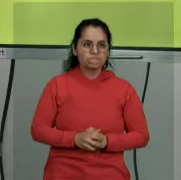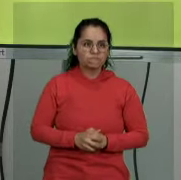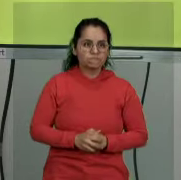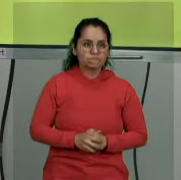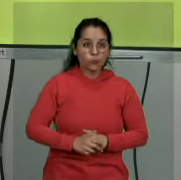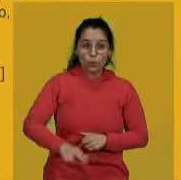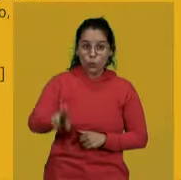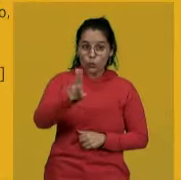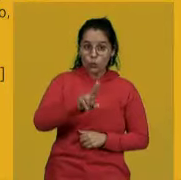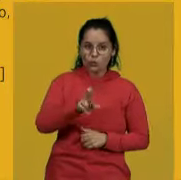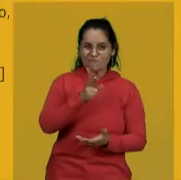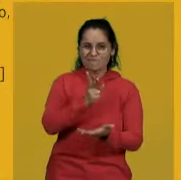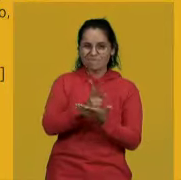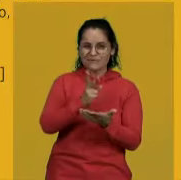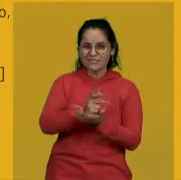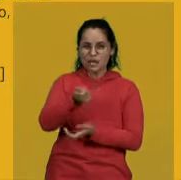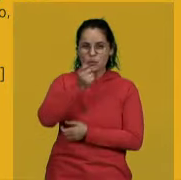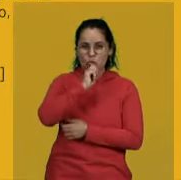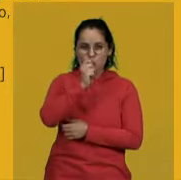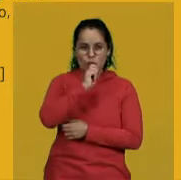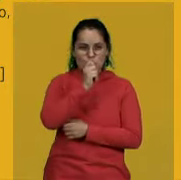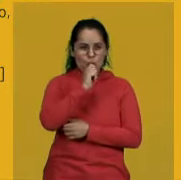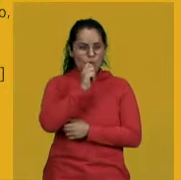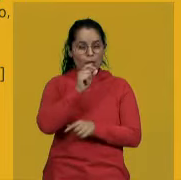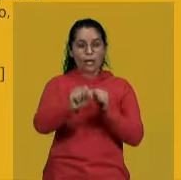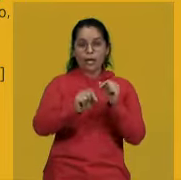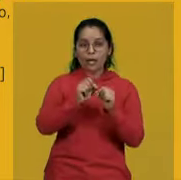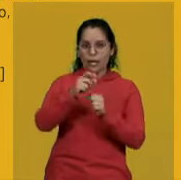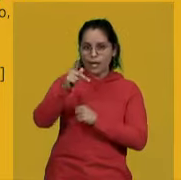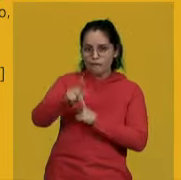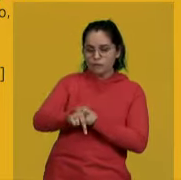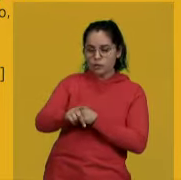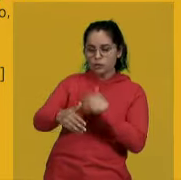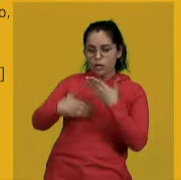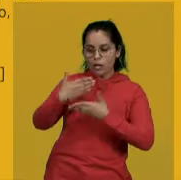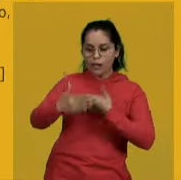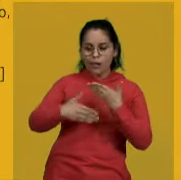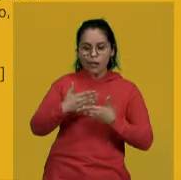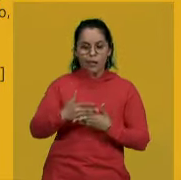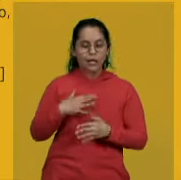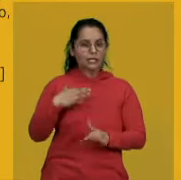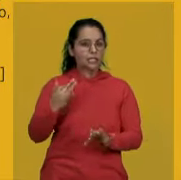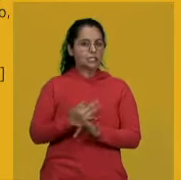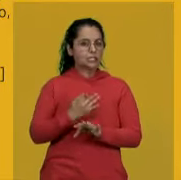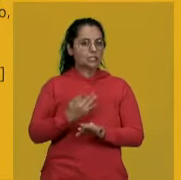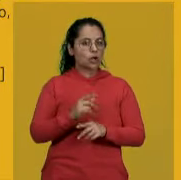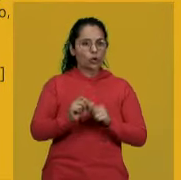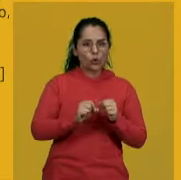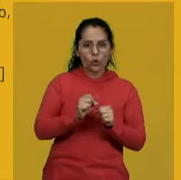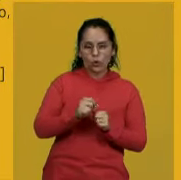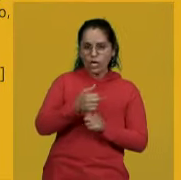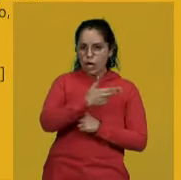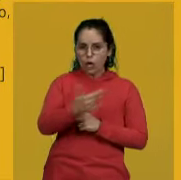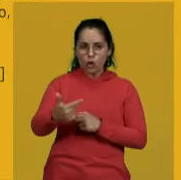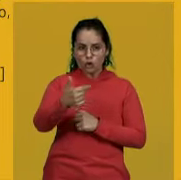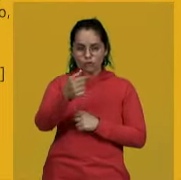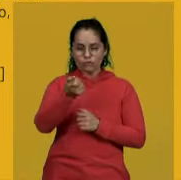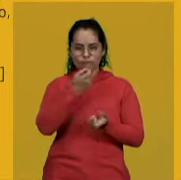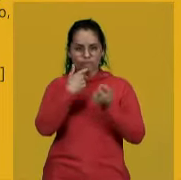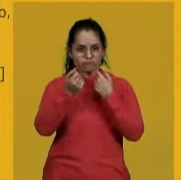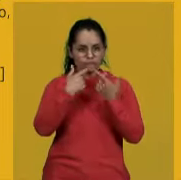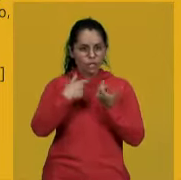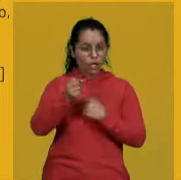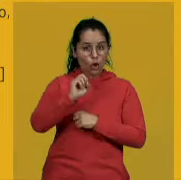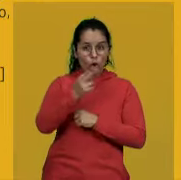O uso regular de drogas faz o indivíduo desenvolver certa tolerância a substâncias psicoativas,